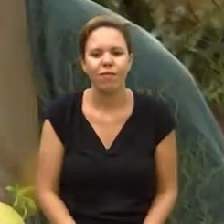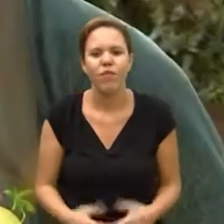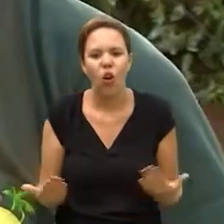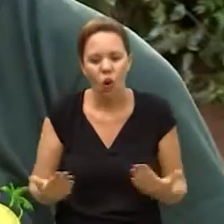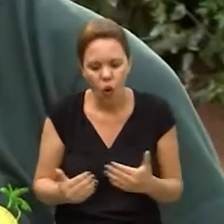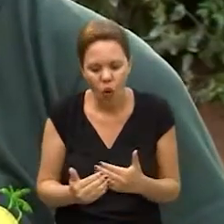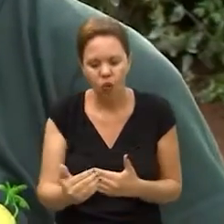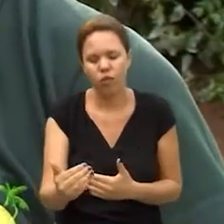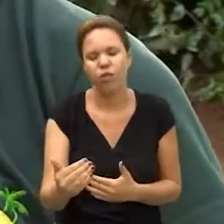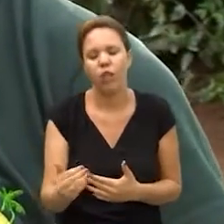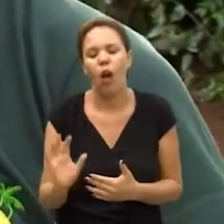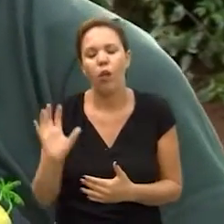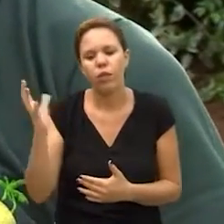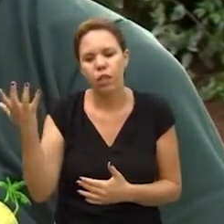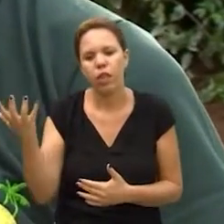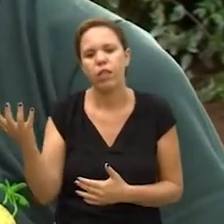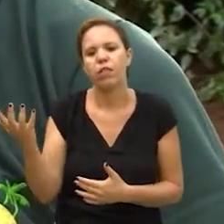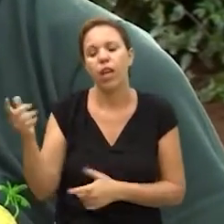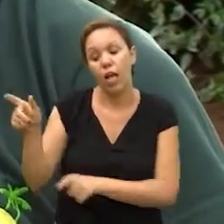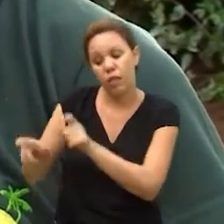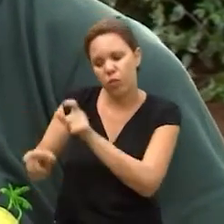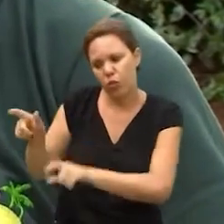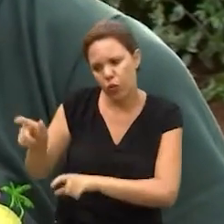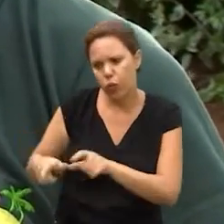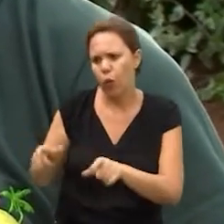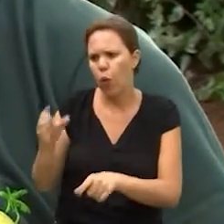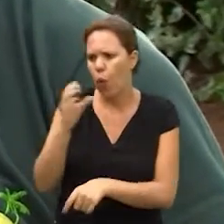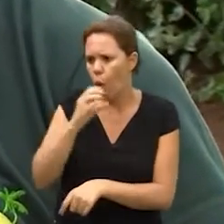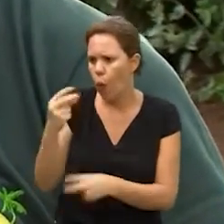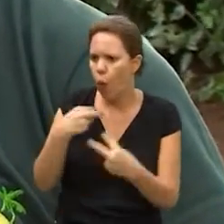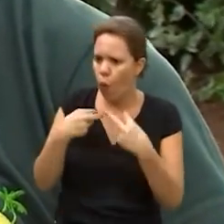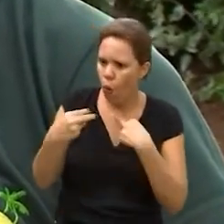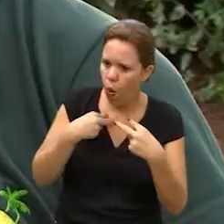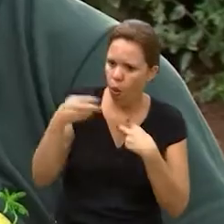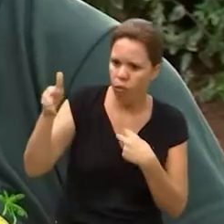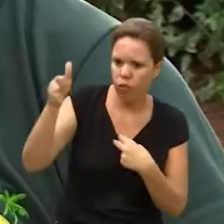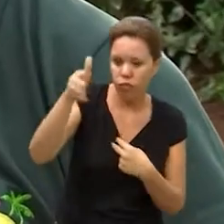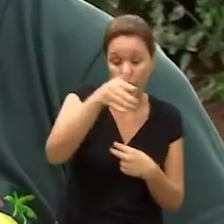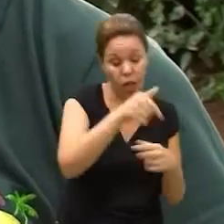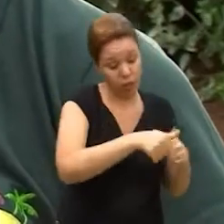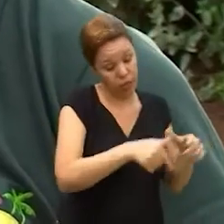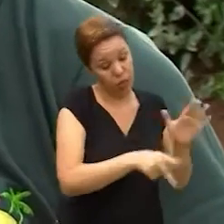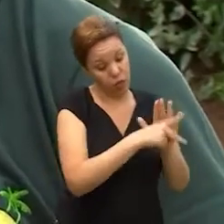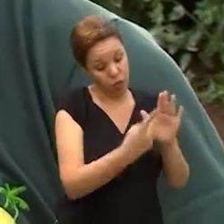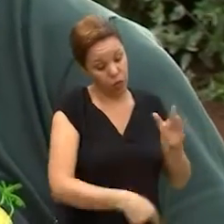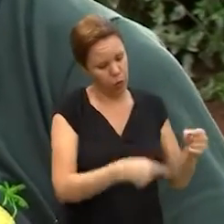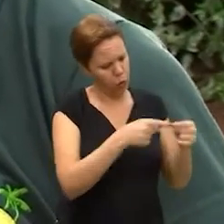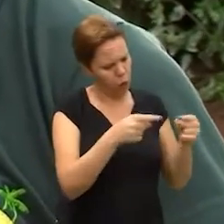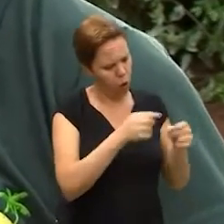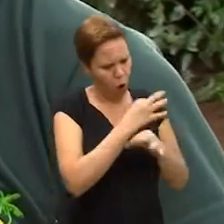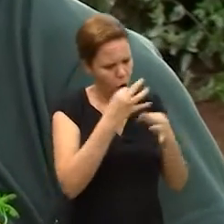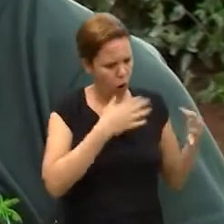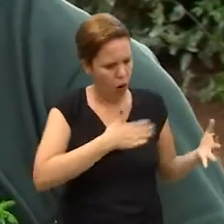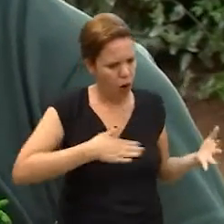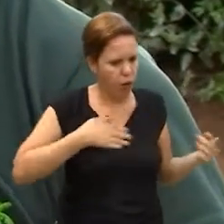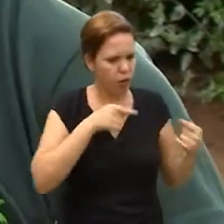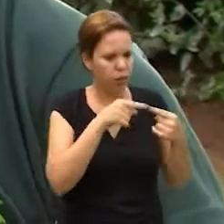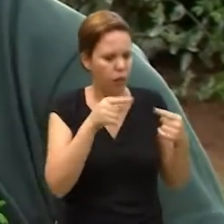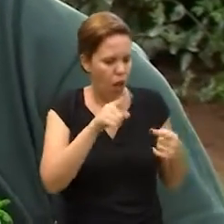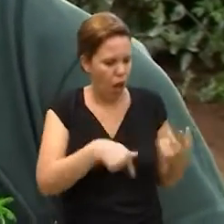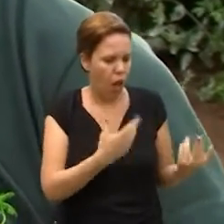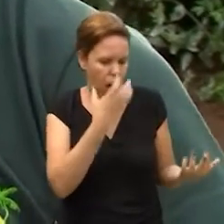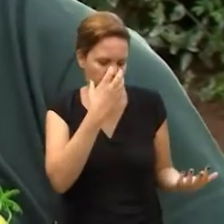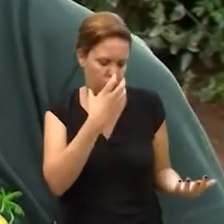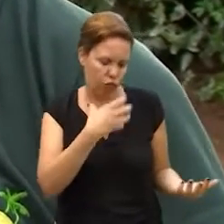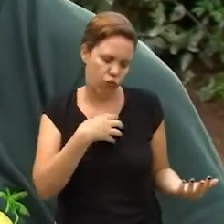Hoje em dia, com essa rotina das pessoas super corridas, então a creche faz muito bem para eles. E faz eles verem que eles são